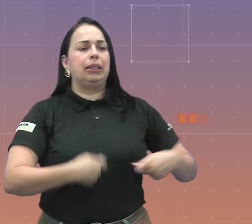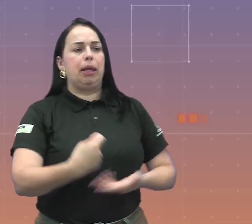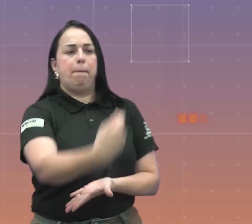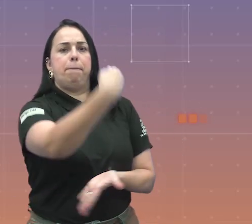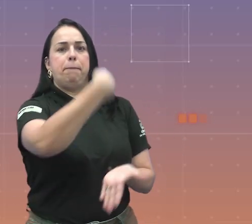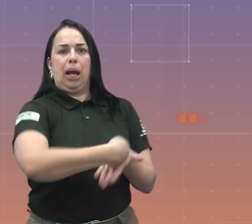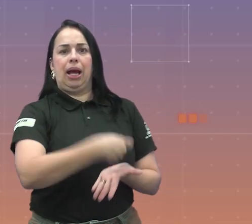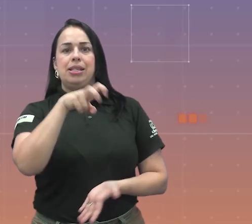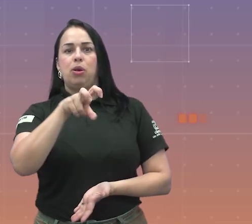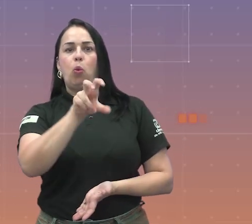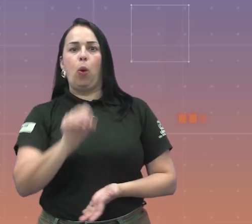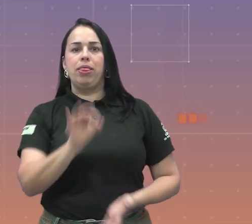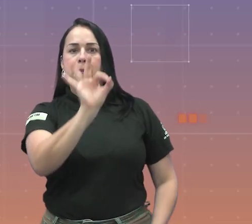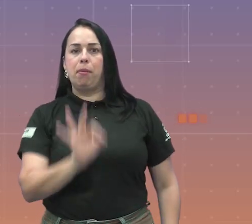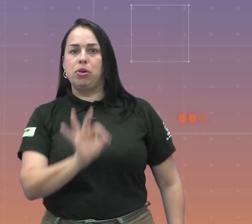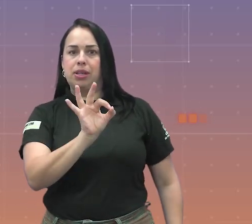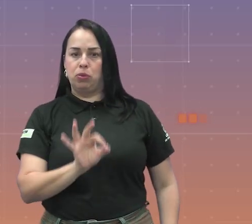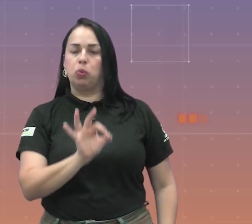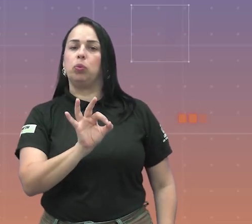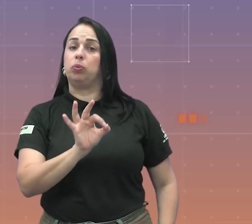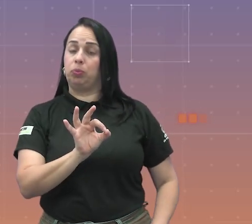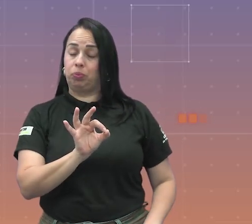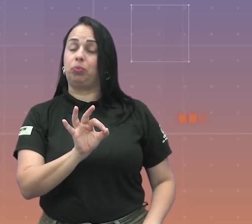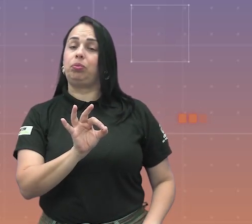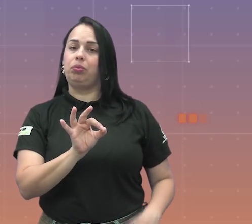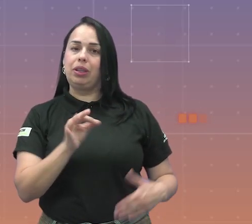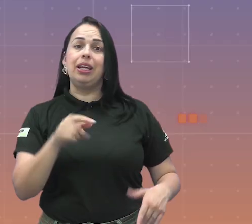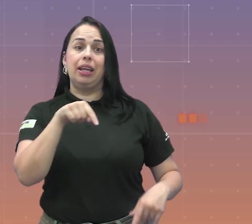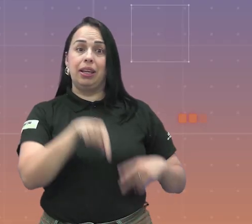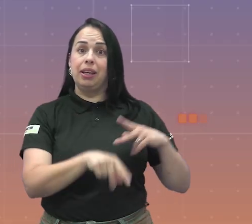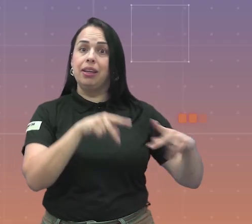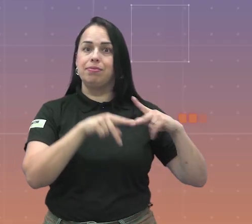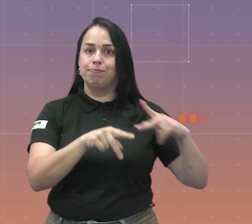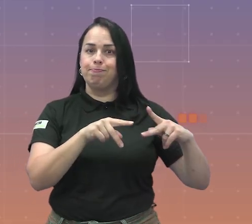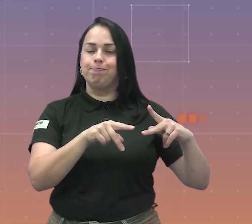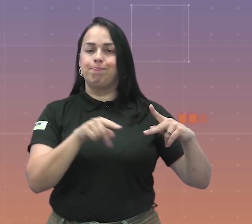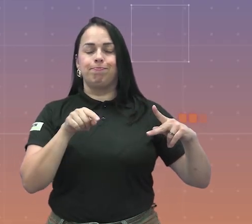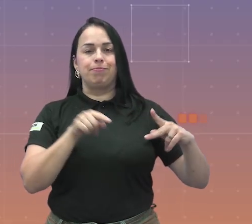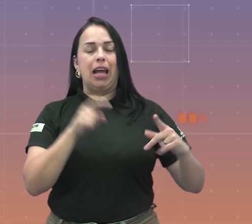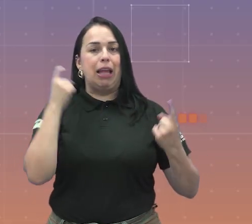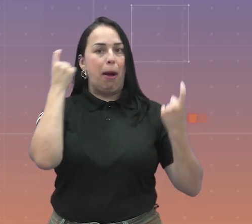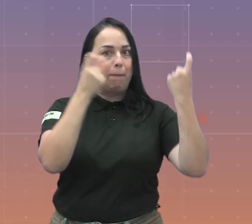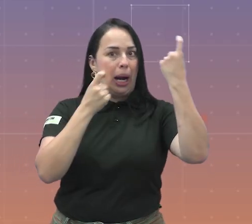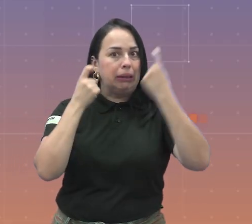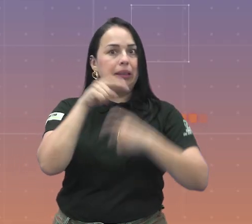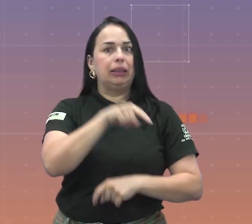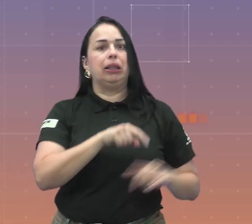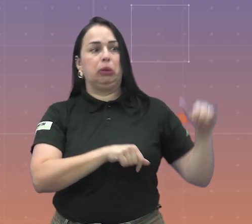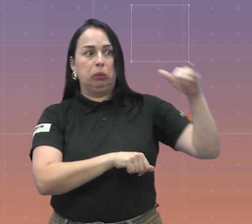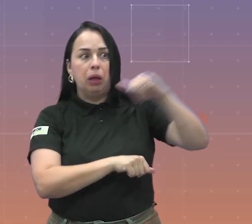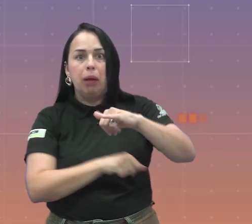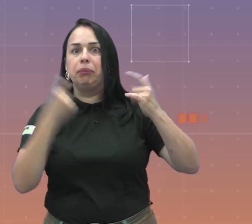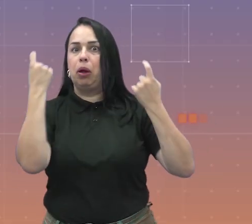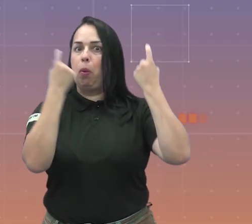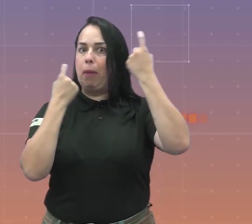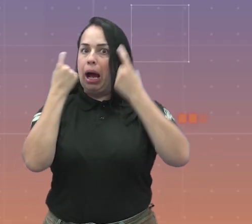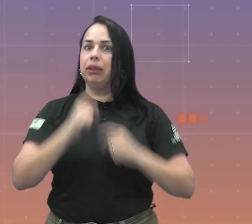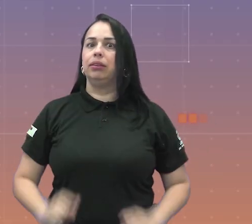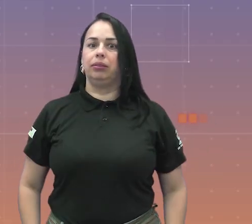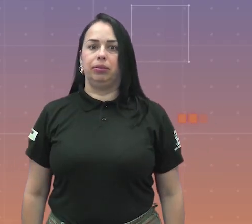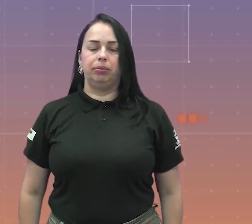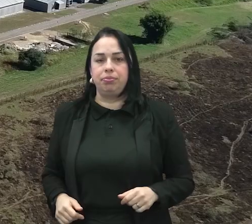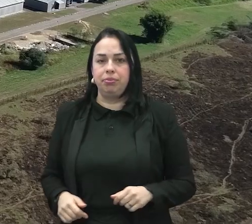Estados Unidos seriam taxados em 50%. Em São José, a medida preocupou o setor